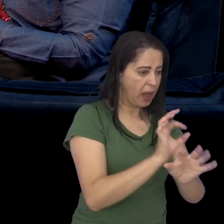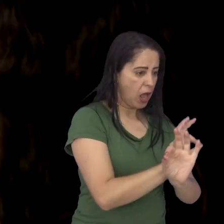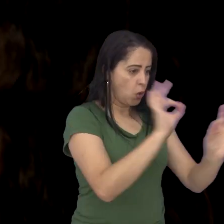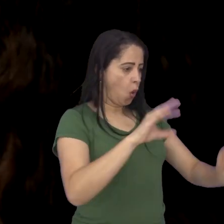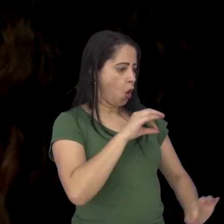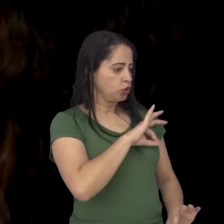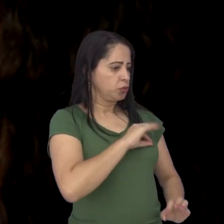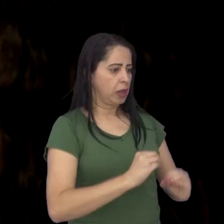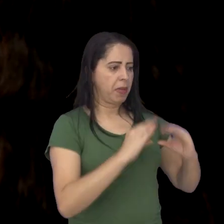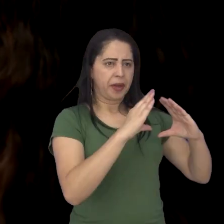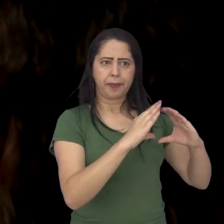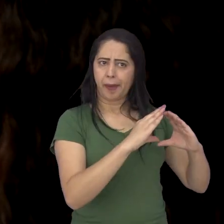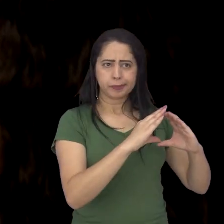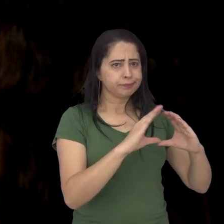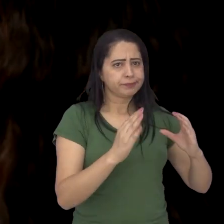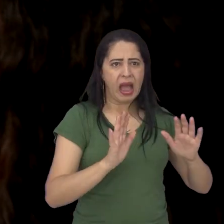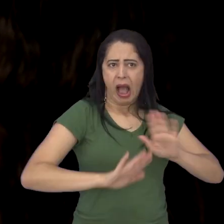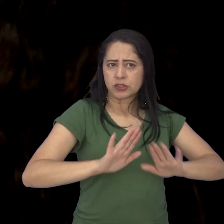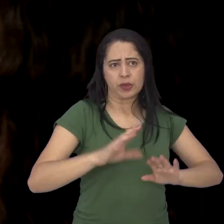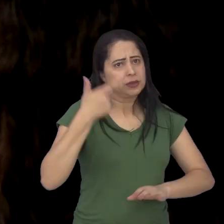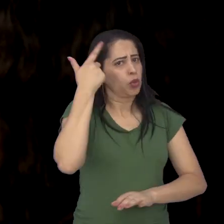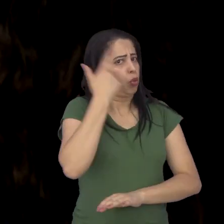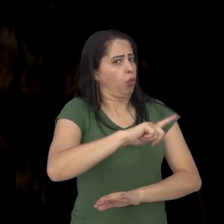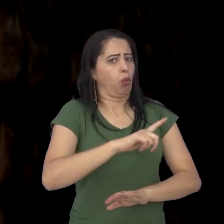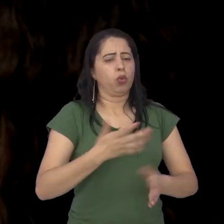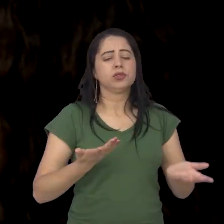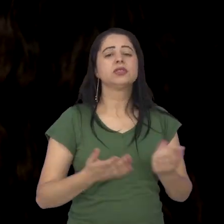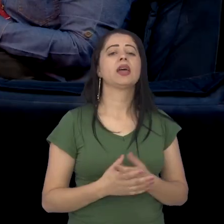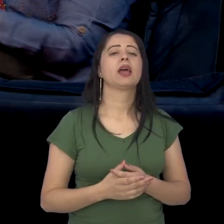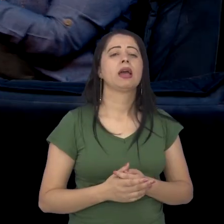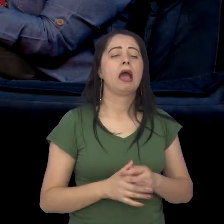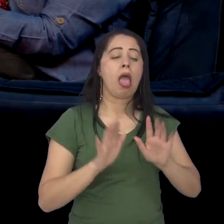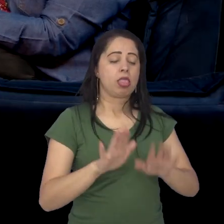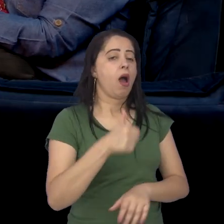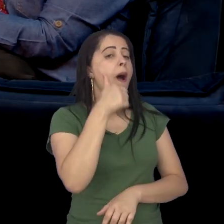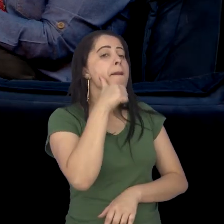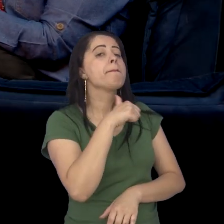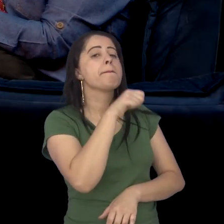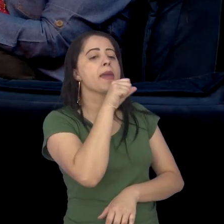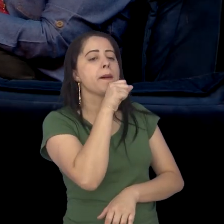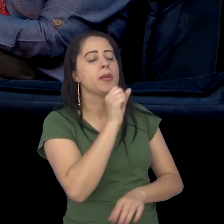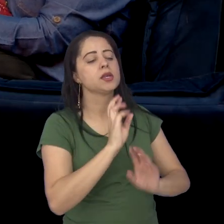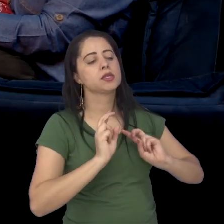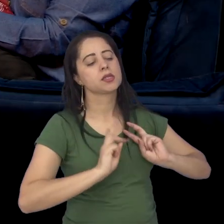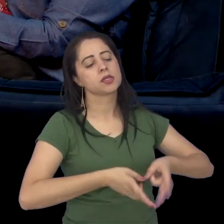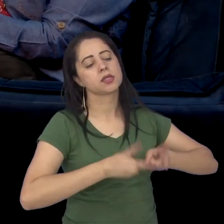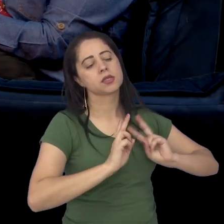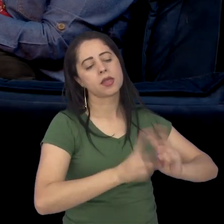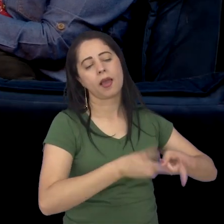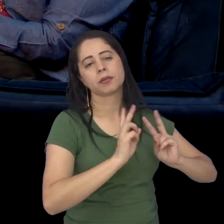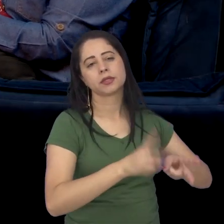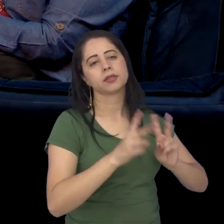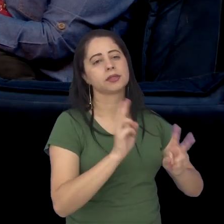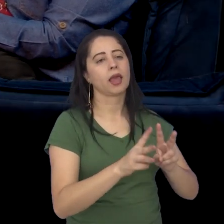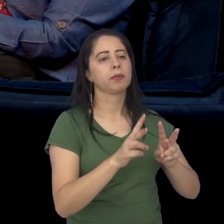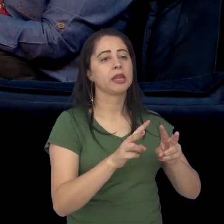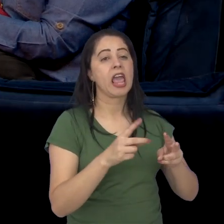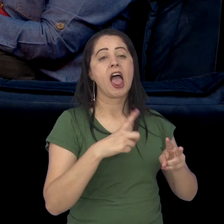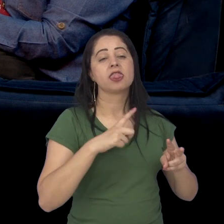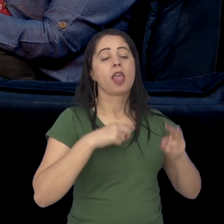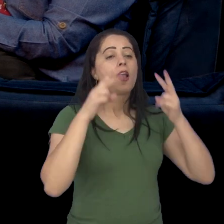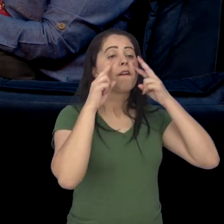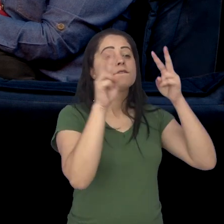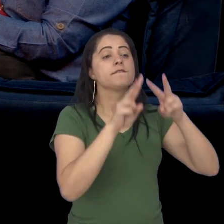emprego, Com né? certeza. Imagine se não tiver estudado. Então, minha mãe foi uma pessoa que ela era muito à frente do tempo dela